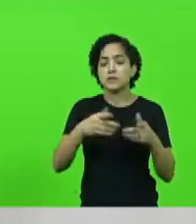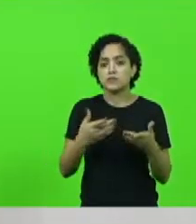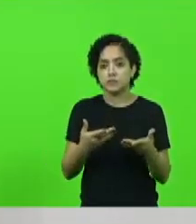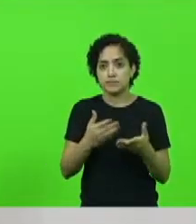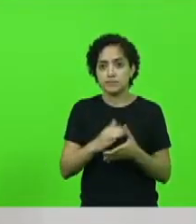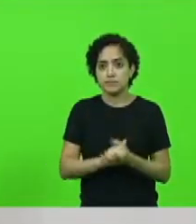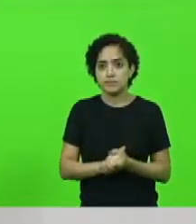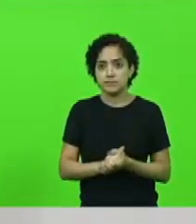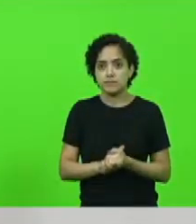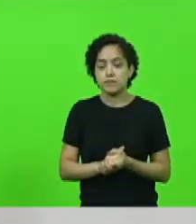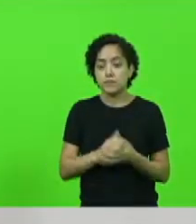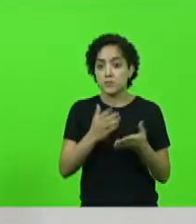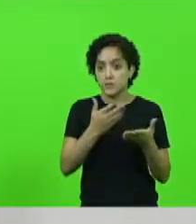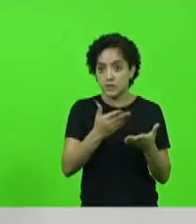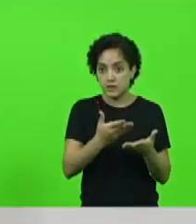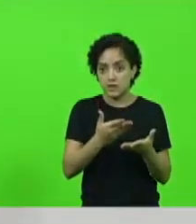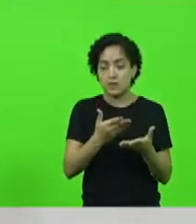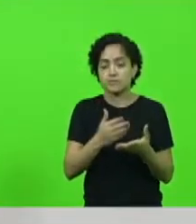Está lá, com a Sige lá.